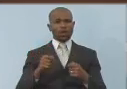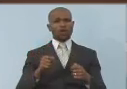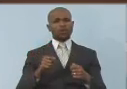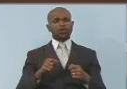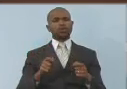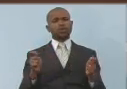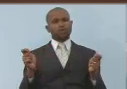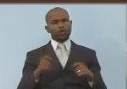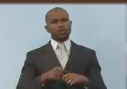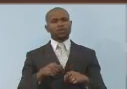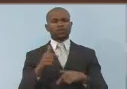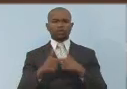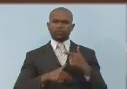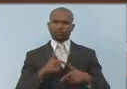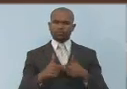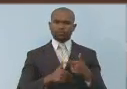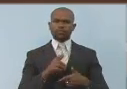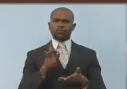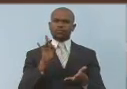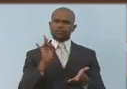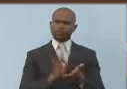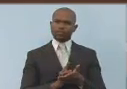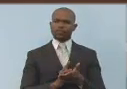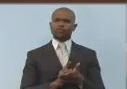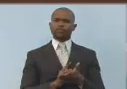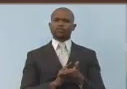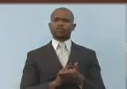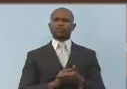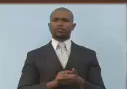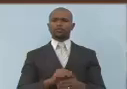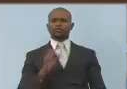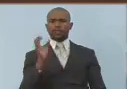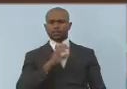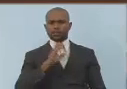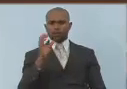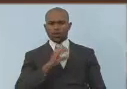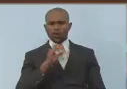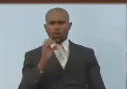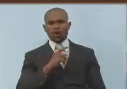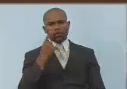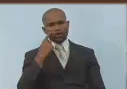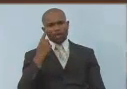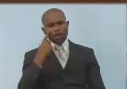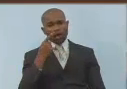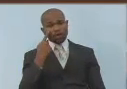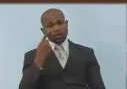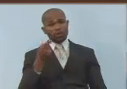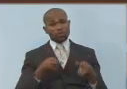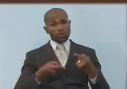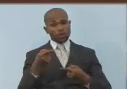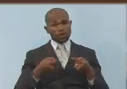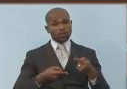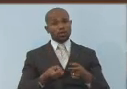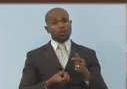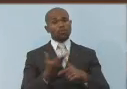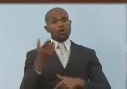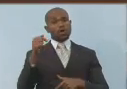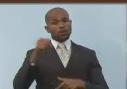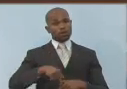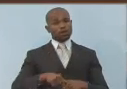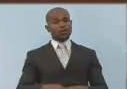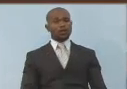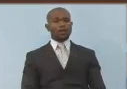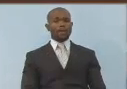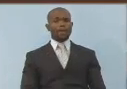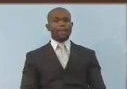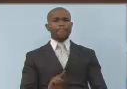entrem em ação. Para que corte essa palavra só nas políticas que aparecem aqui. Depois